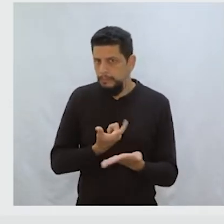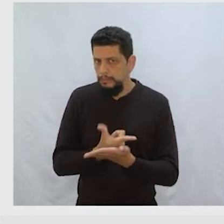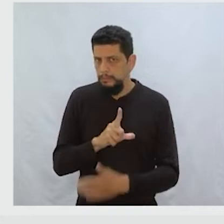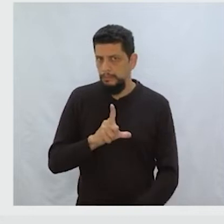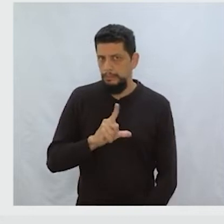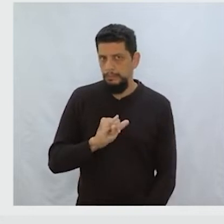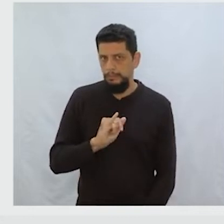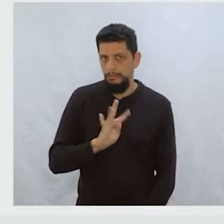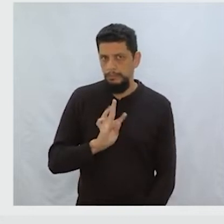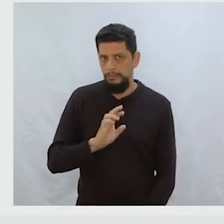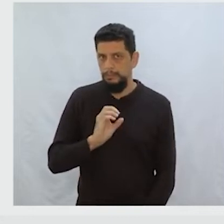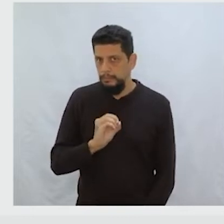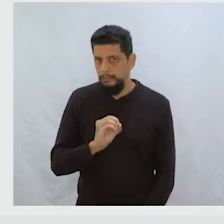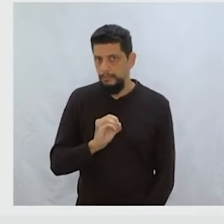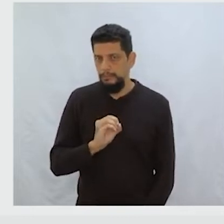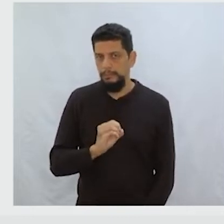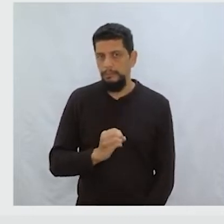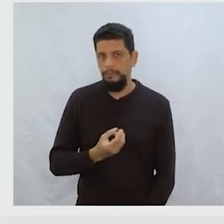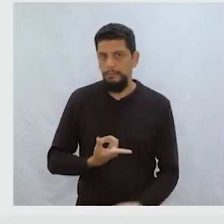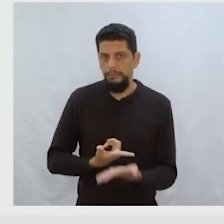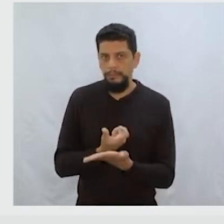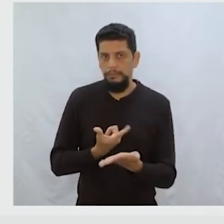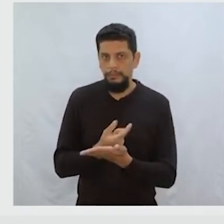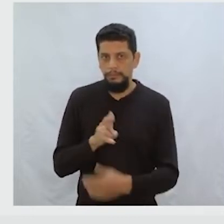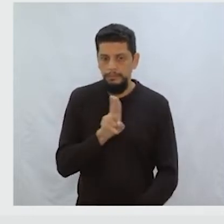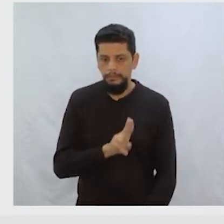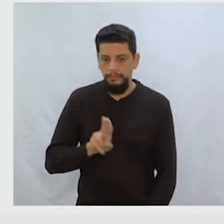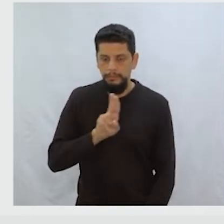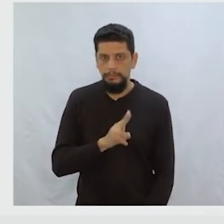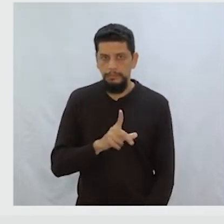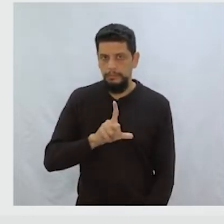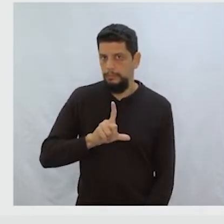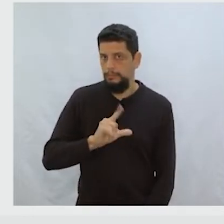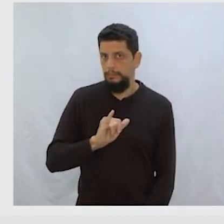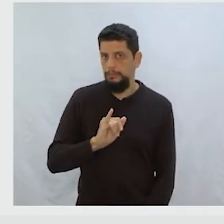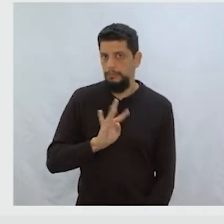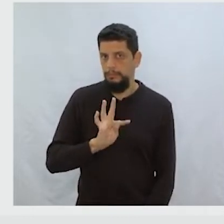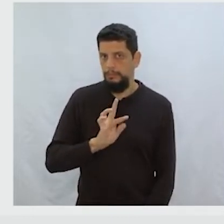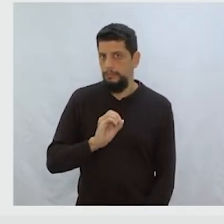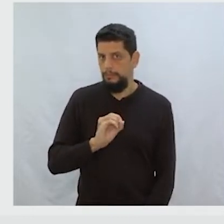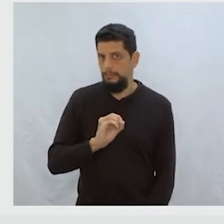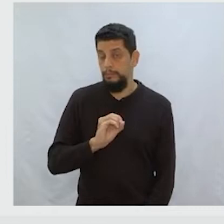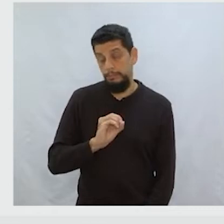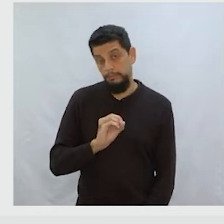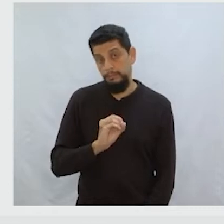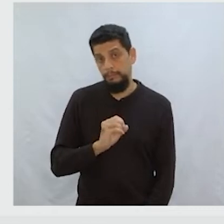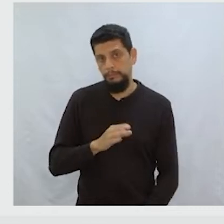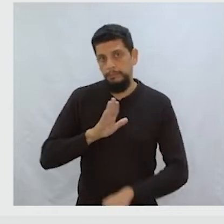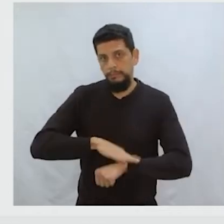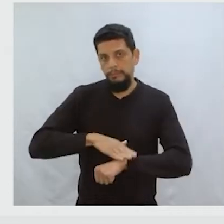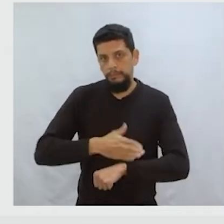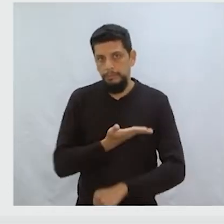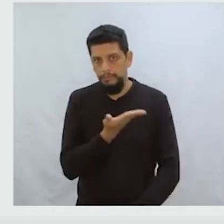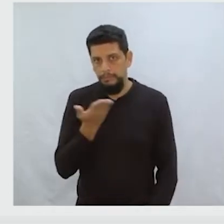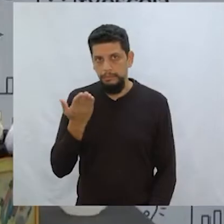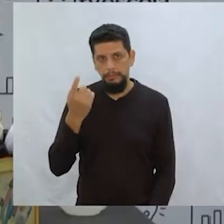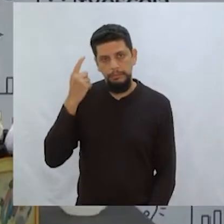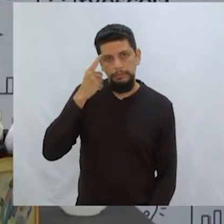Também. Será que é litro? A gente compra usando o litro, a medida do litro, ou não? A gente vai dar um